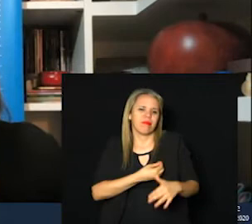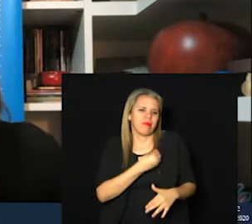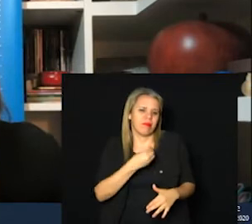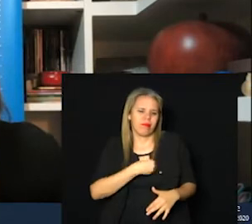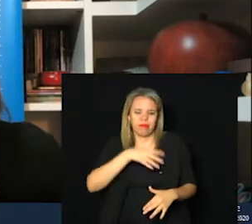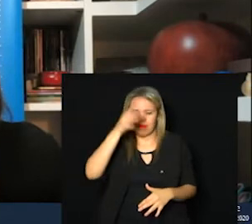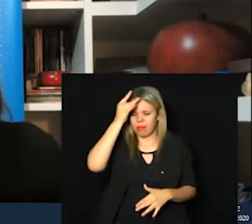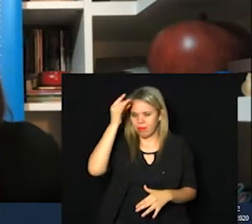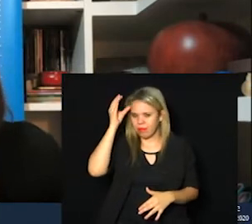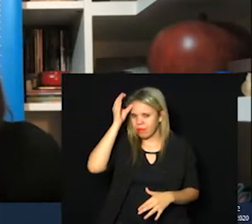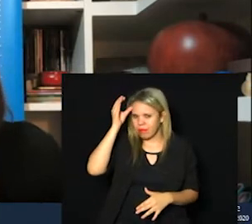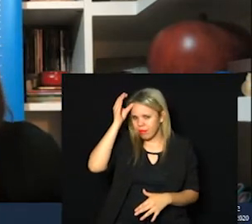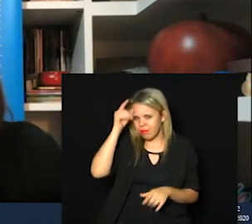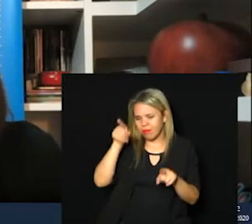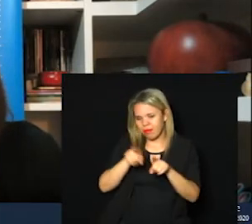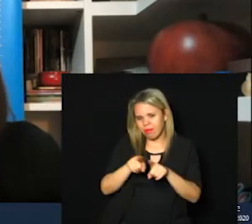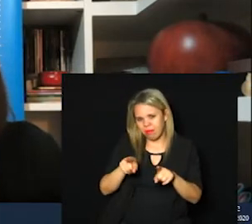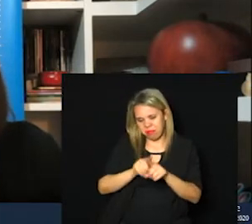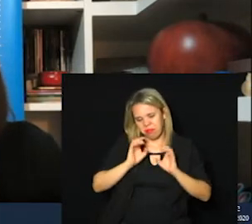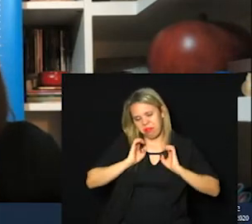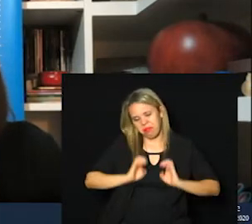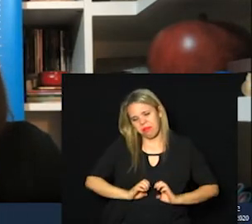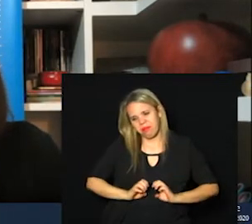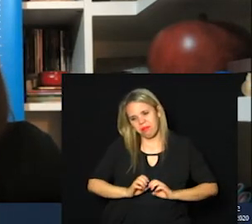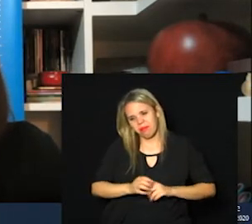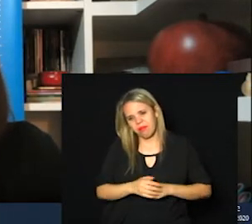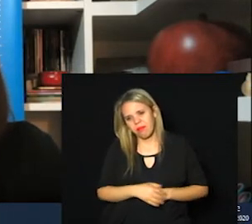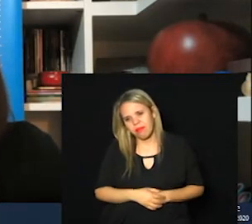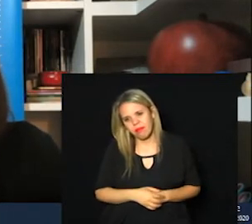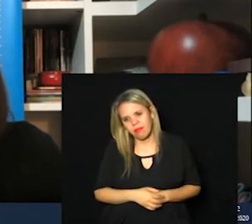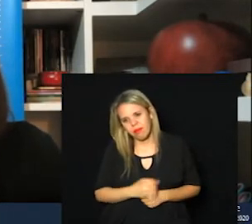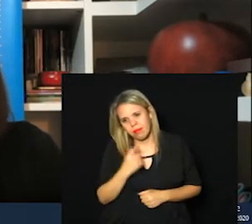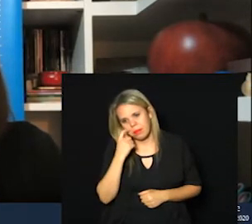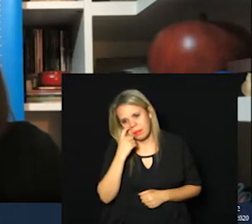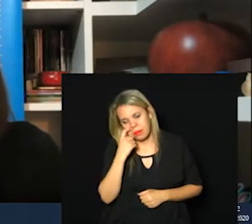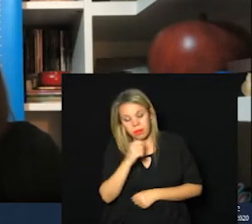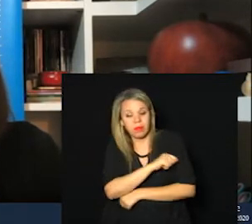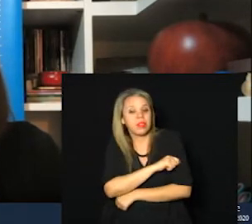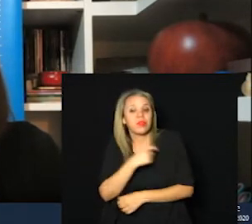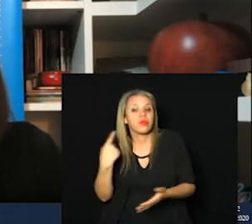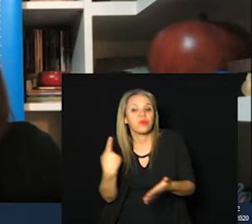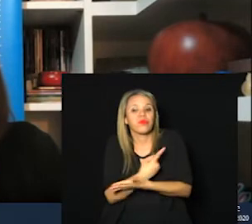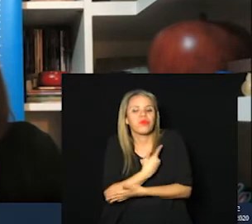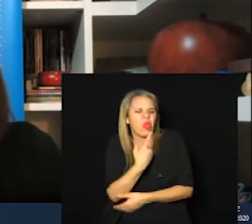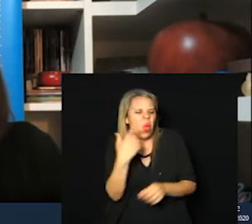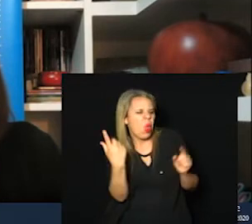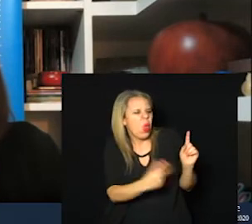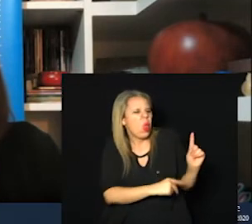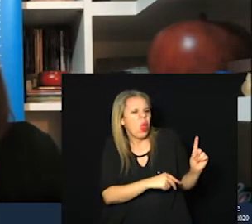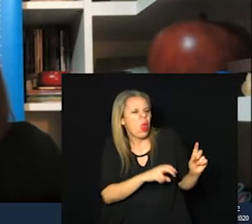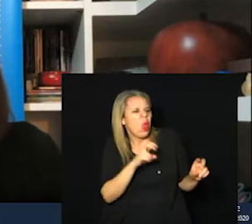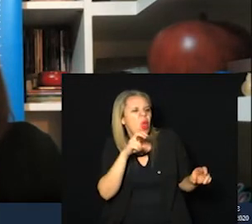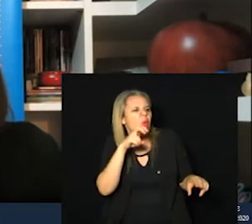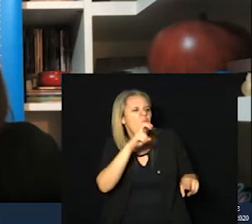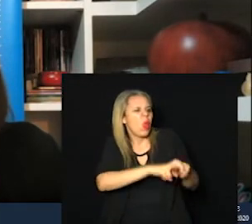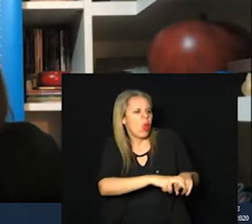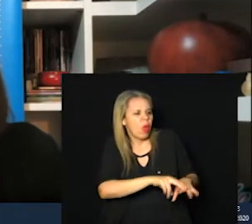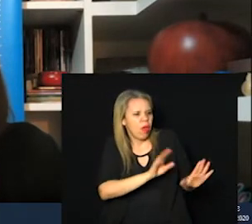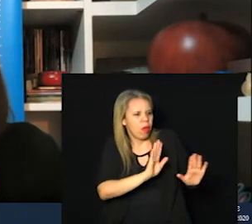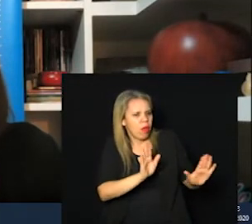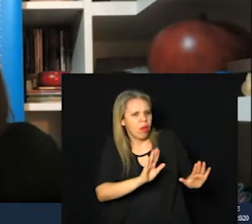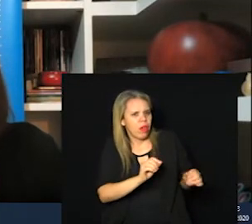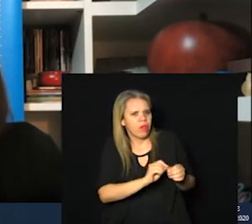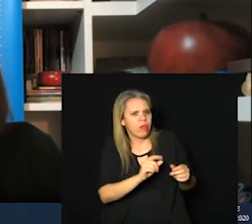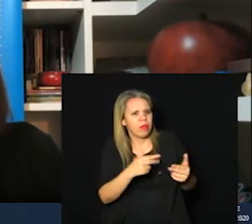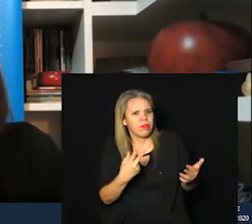aprendizagem cognitiva, como na aprendizagem ética também. Um aluno perguntou, não vai ter castigo por ele ter